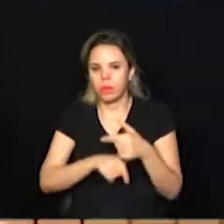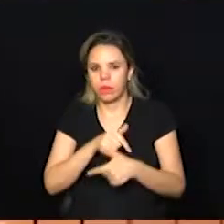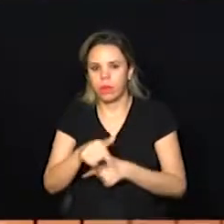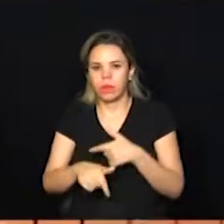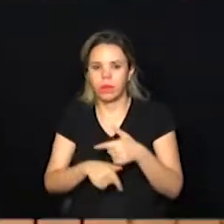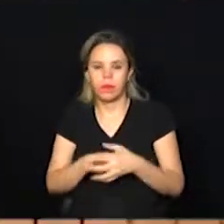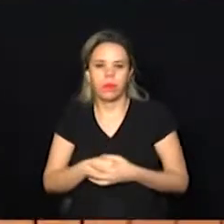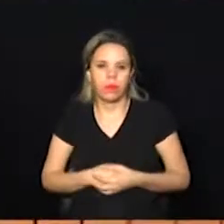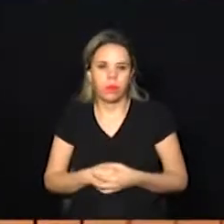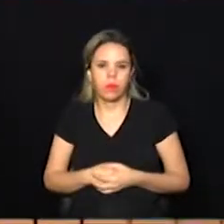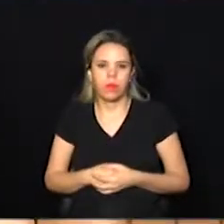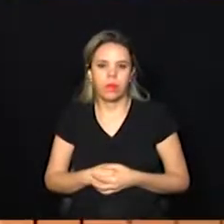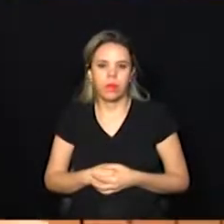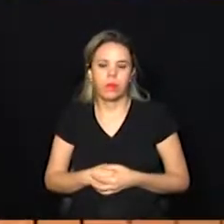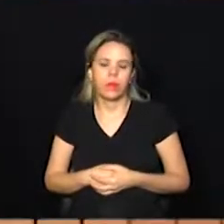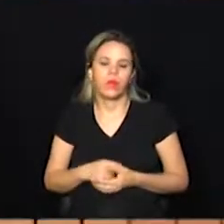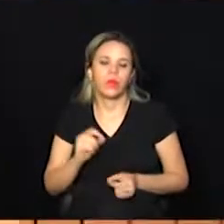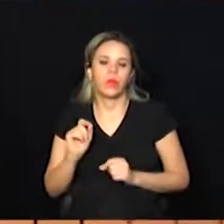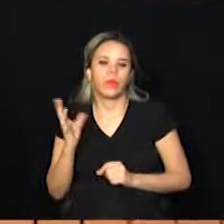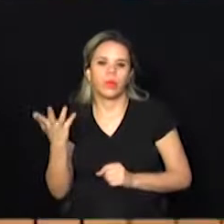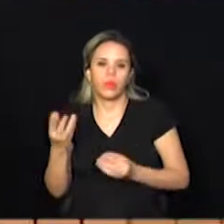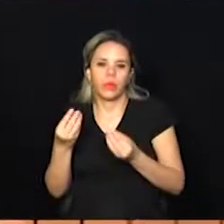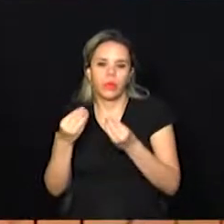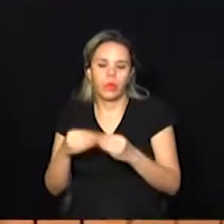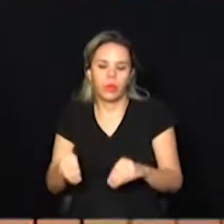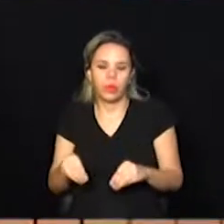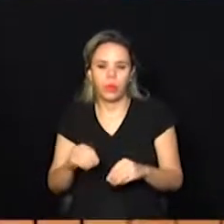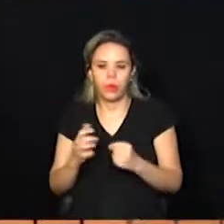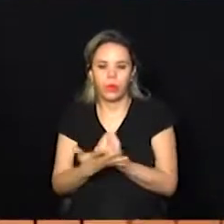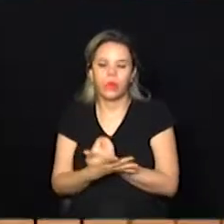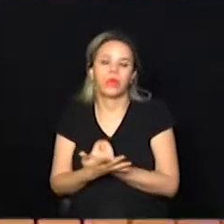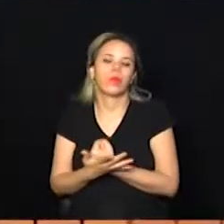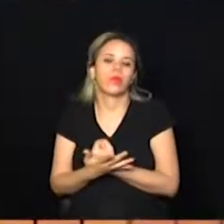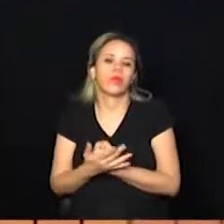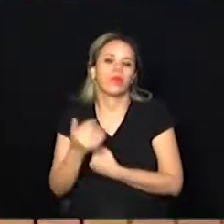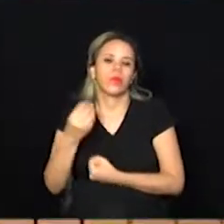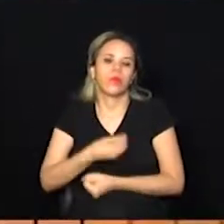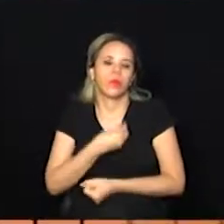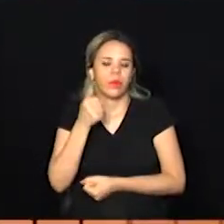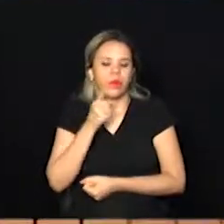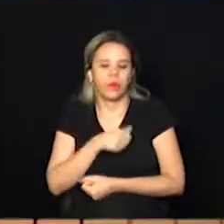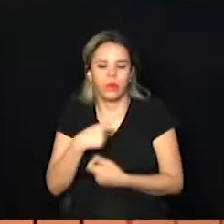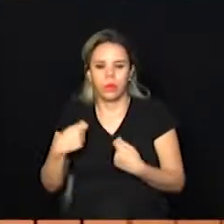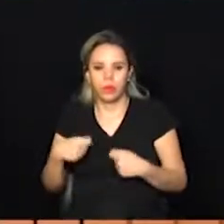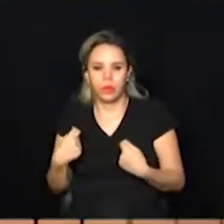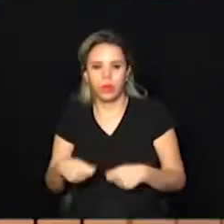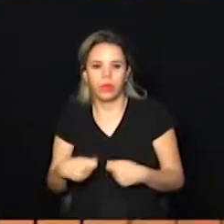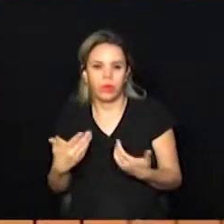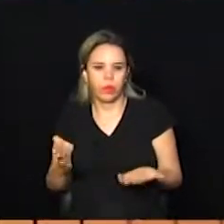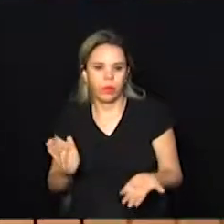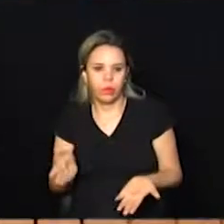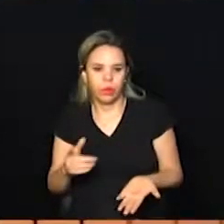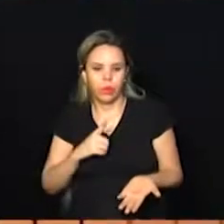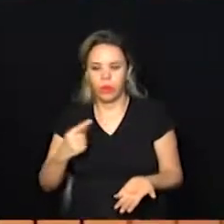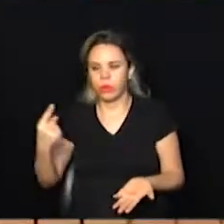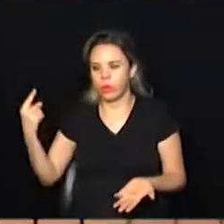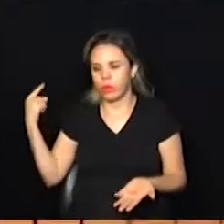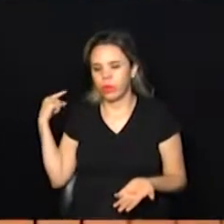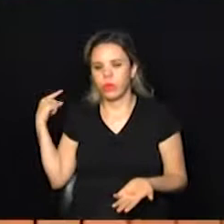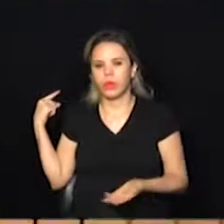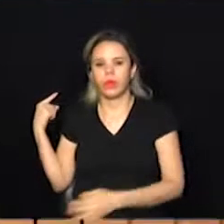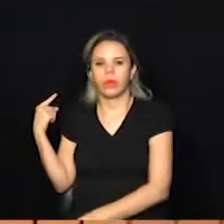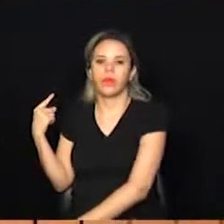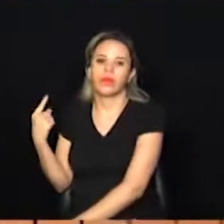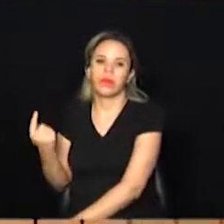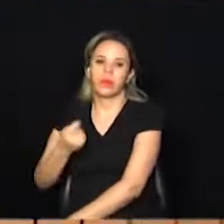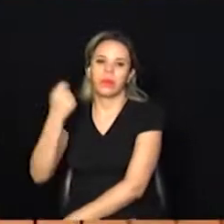questão do impacto da pandemia na vida das mulheres, a necessidade da gente, porque se já tínhamos uma situação de